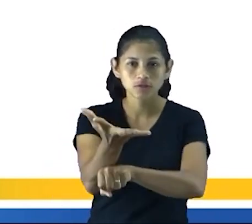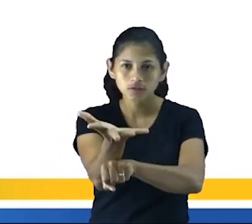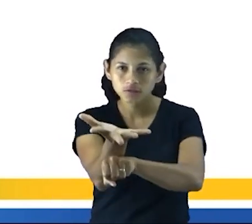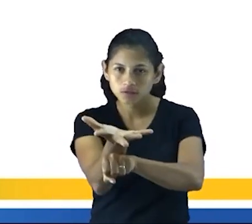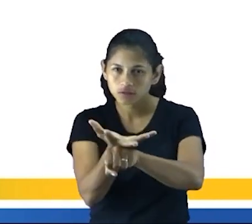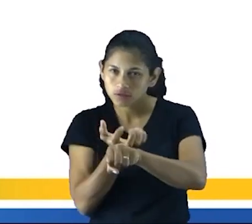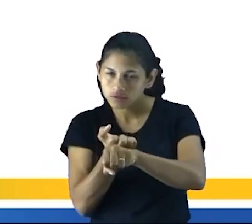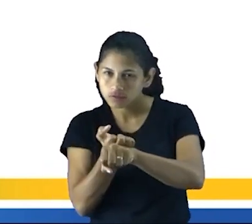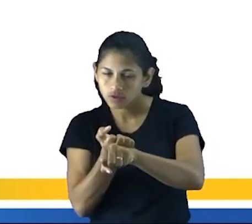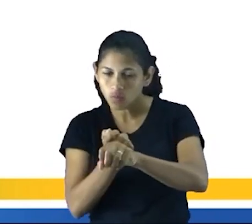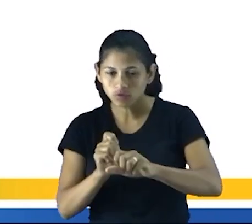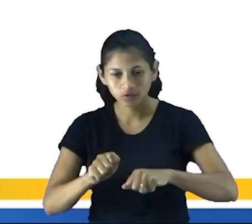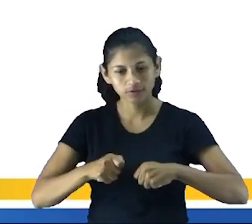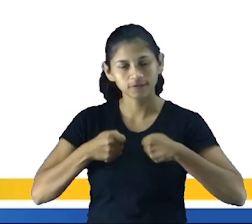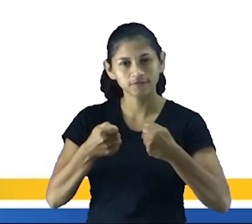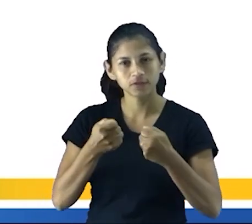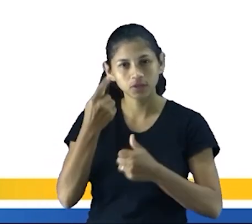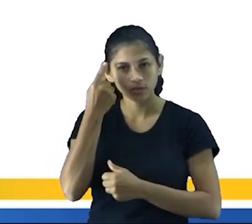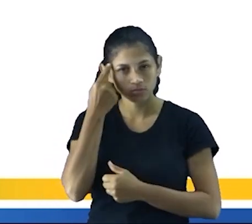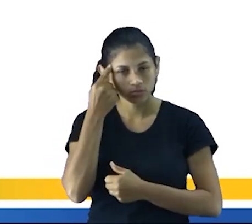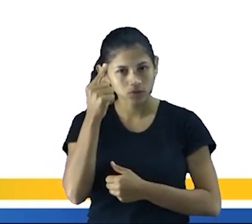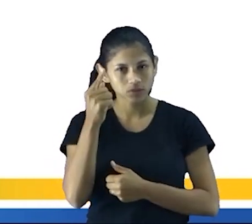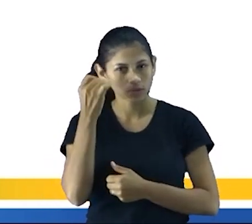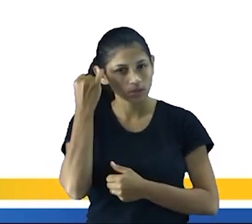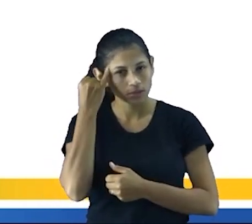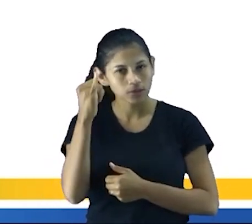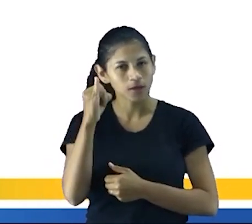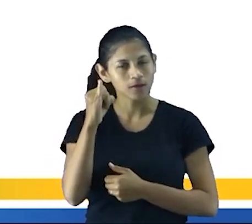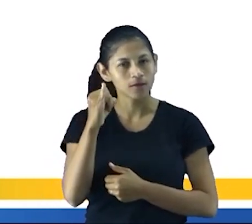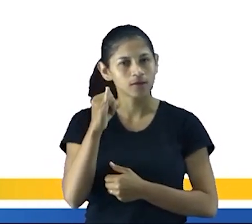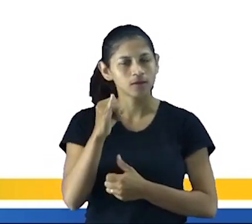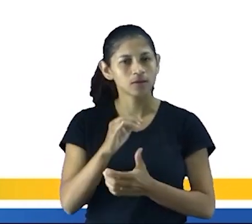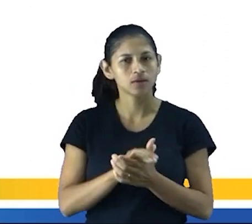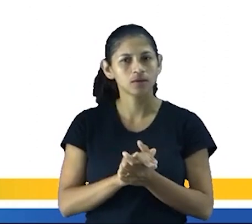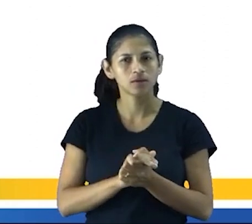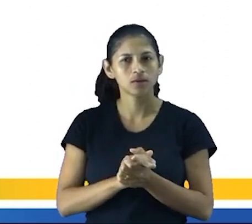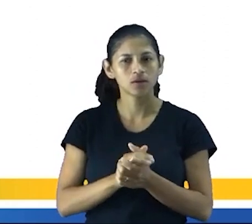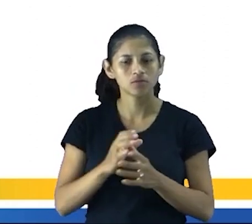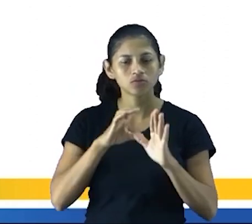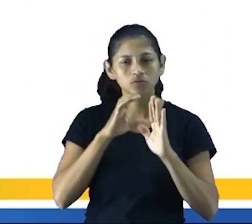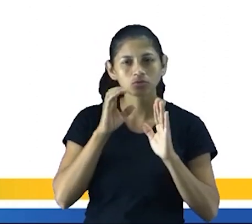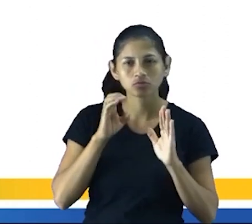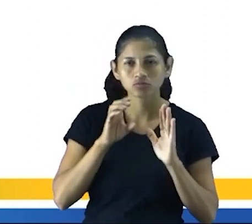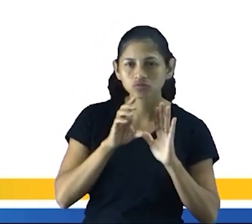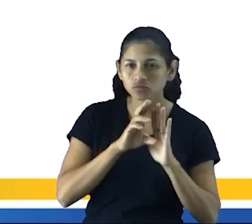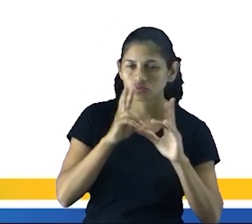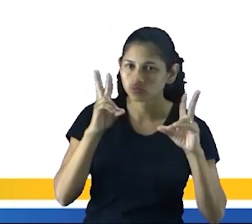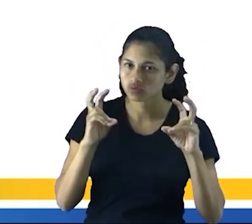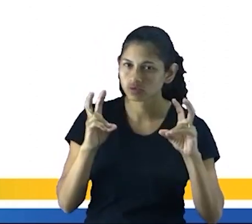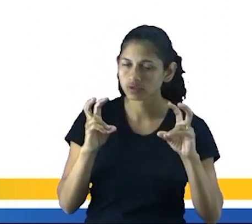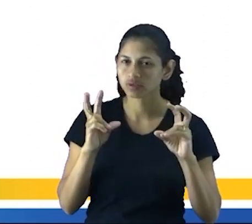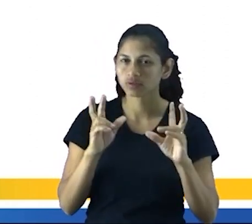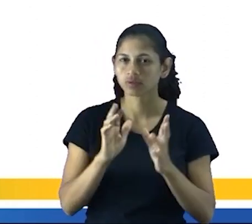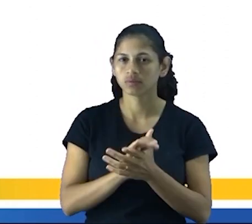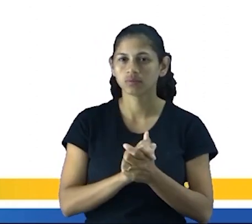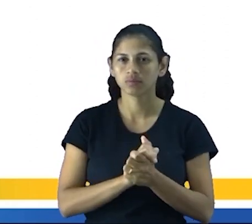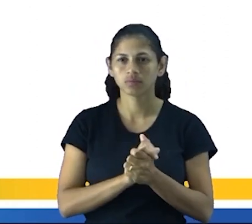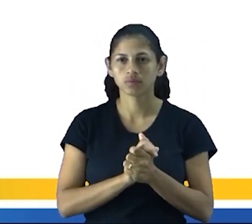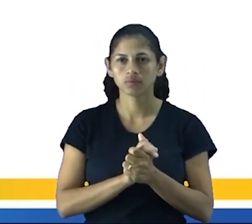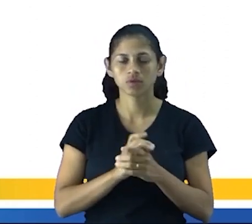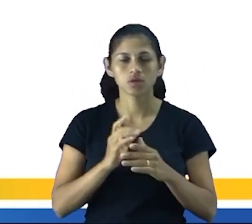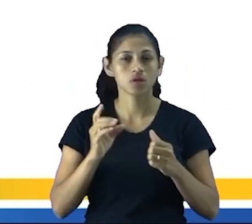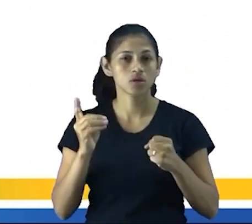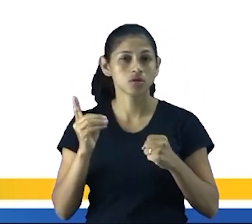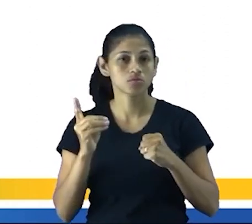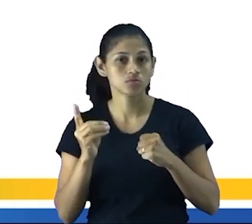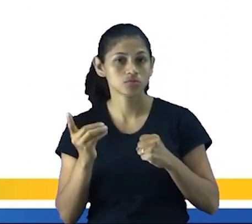defender uma ideia ou um conceito sobre determinado assunto através de argumentações pautadas em dados,